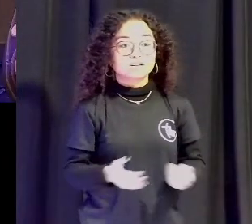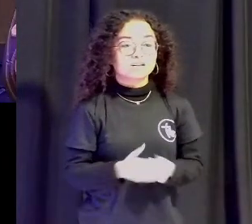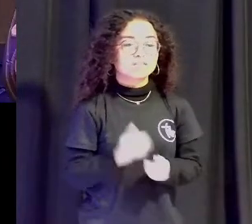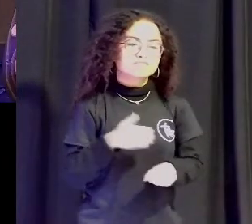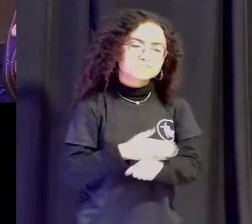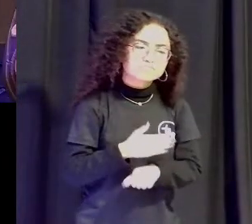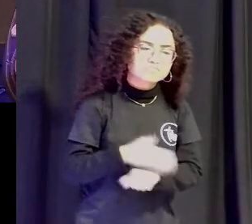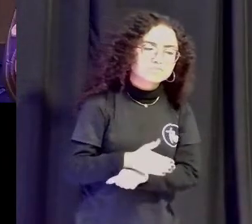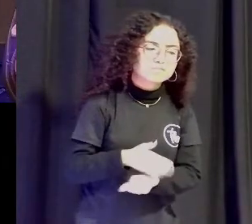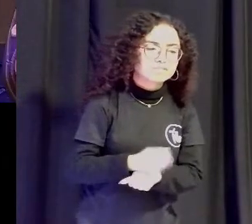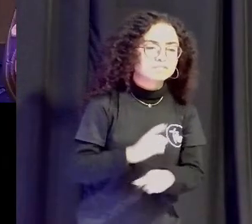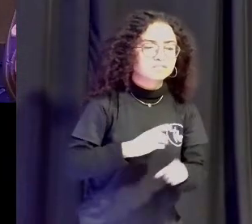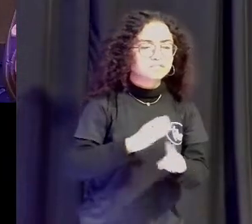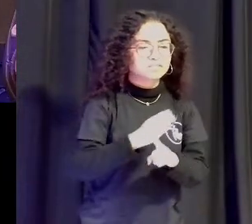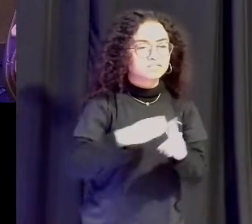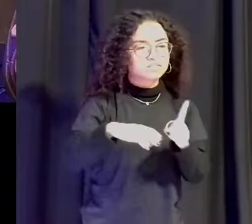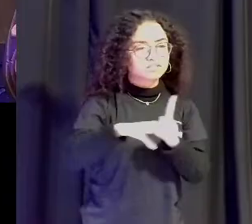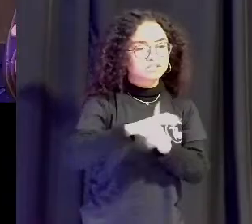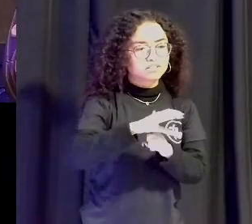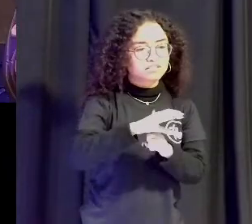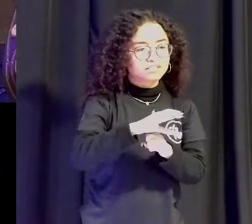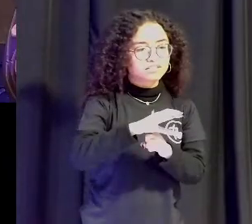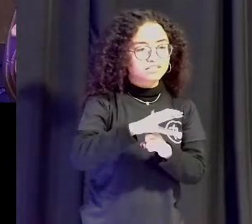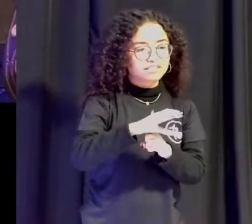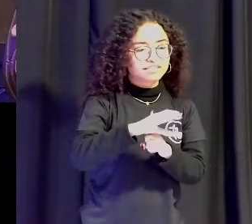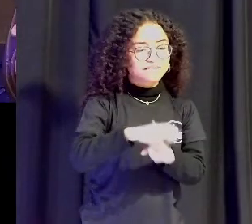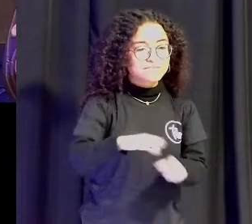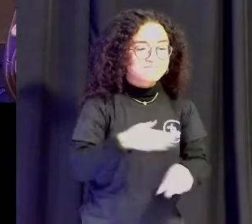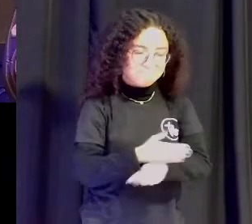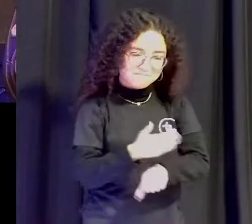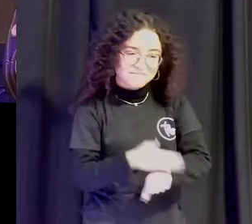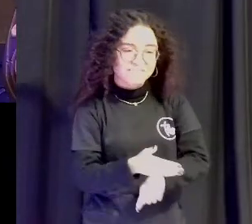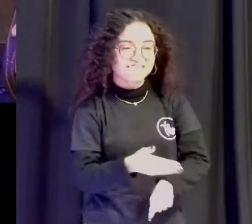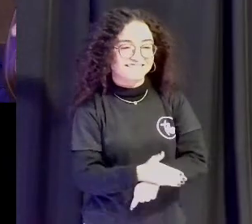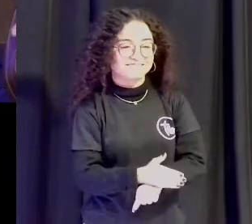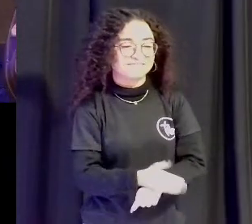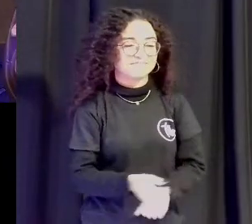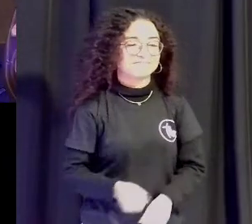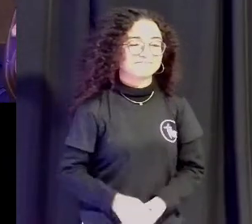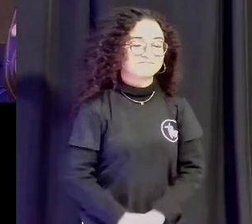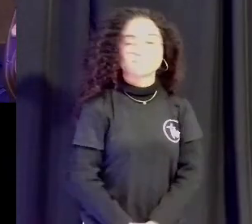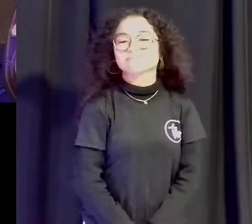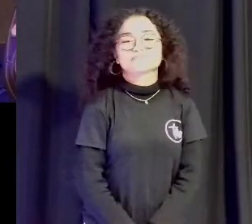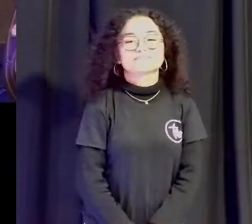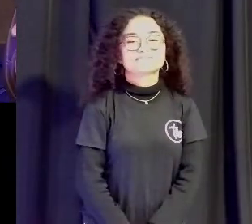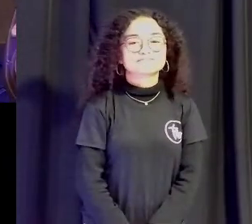Se o Brasil for para a prorrogação, venha para a oração, né?